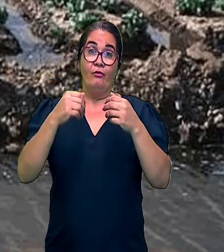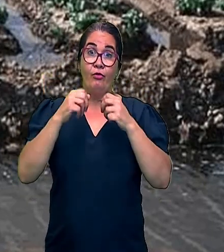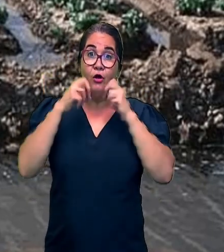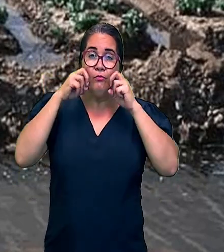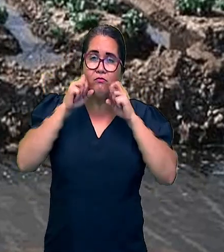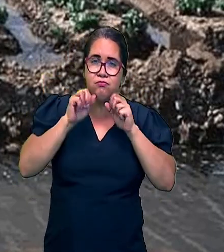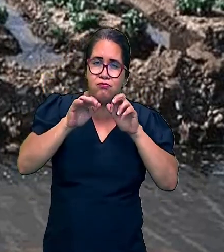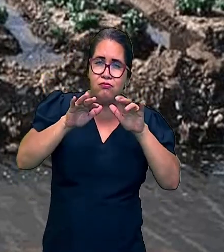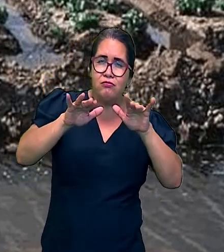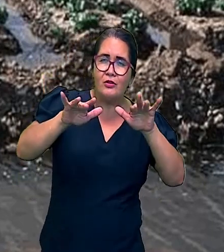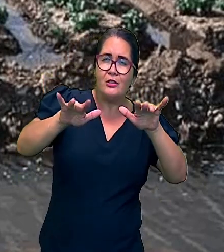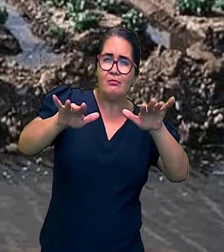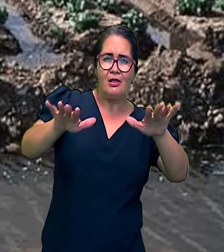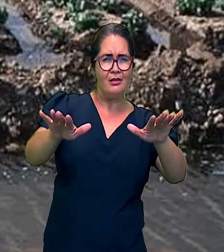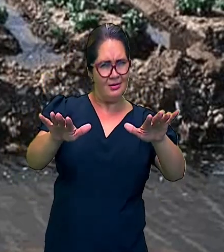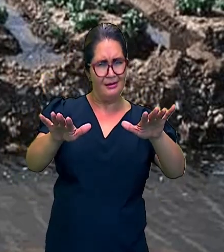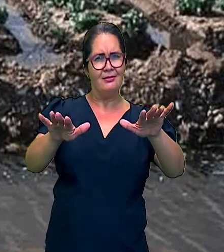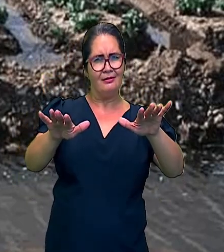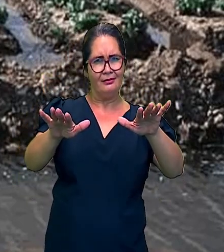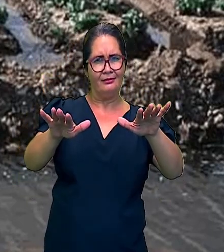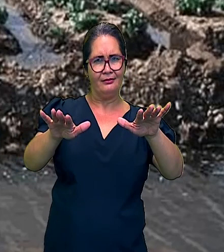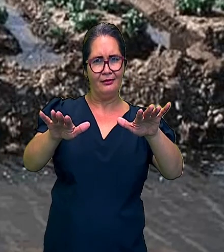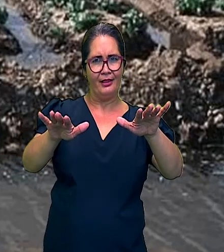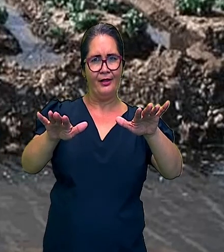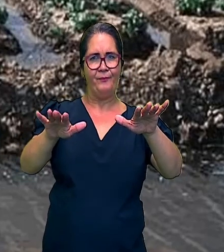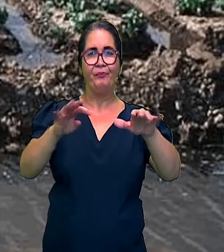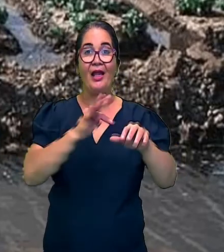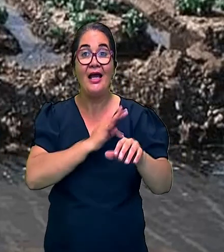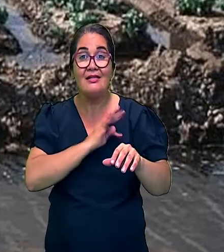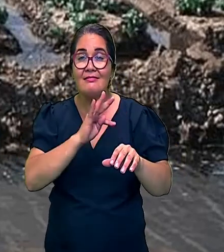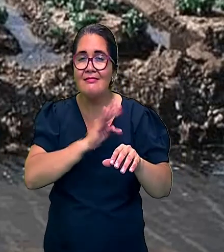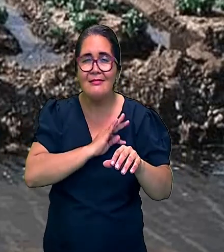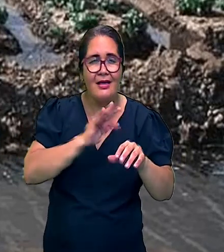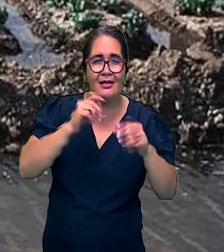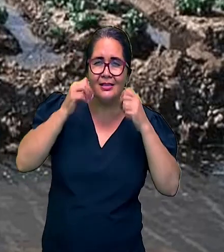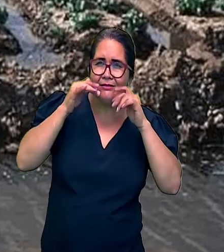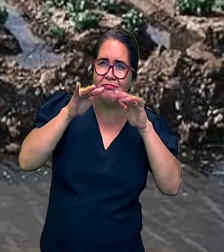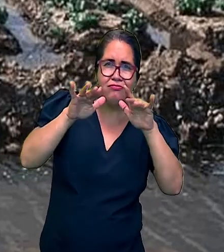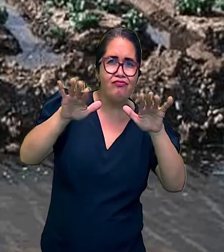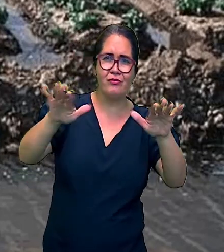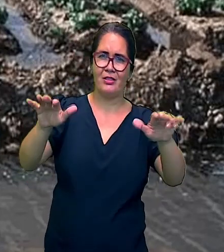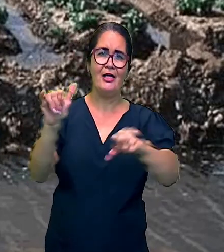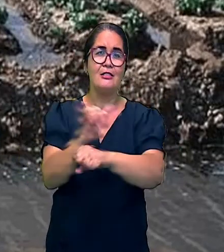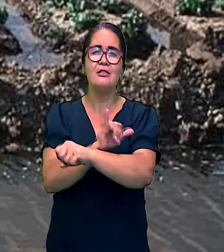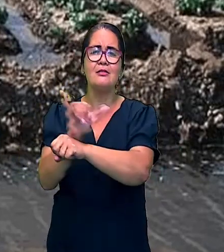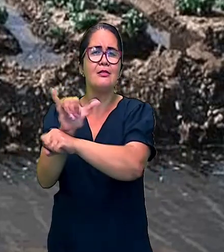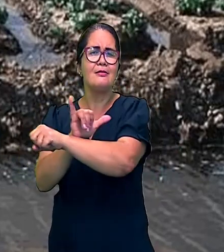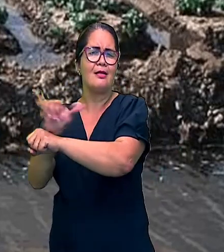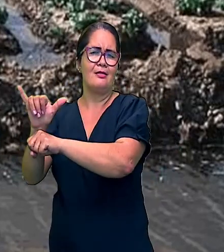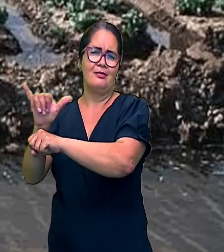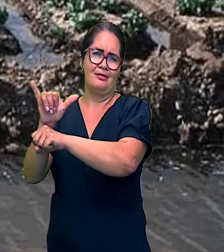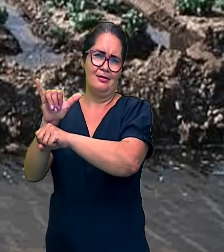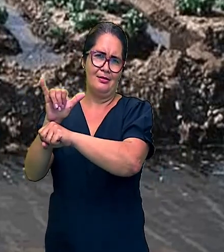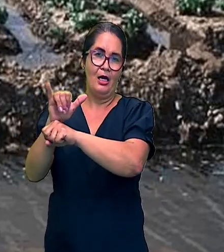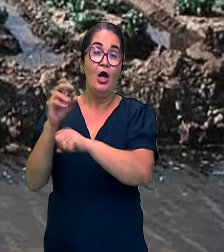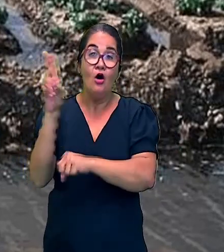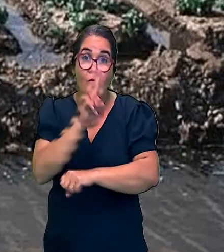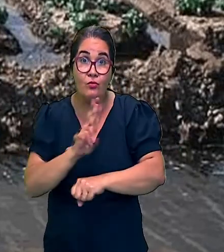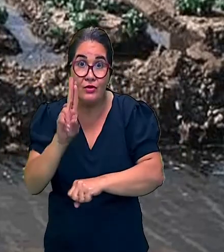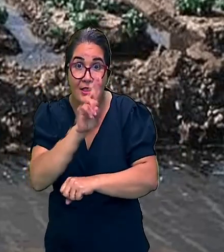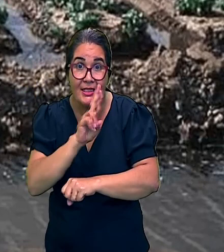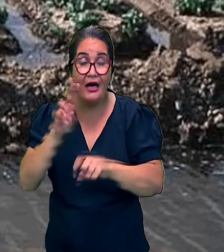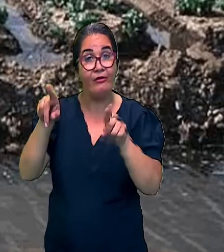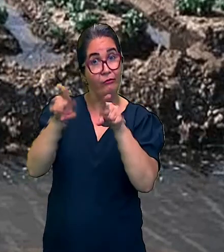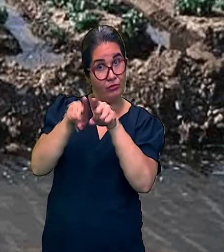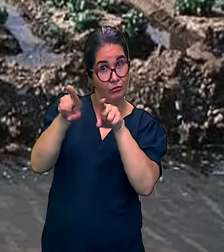plantava milho, sobrava milho, óbvio. O meu vizinho de uma outra aldeia plantava